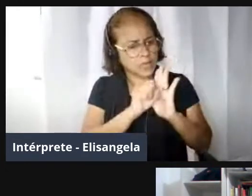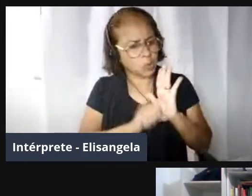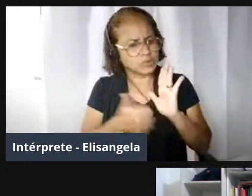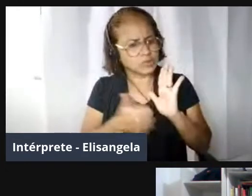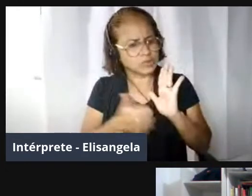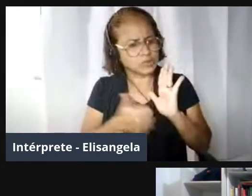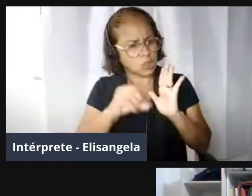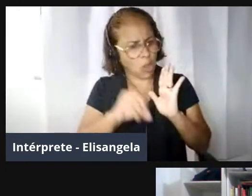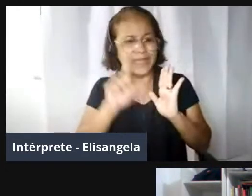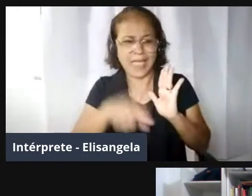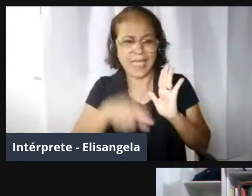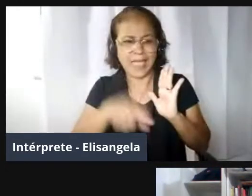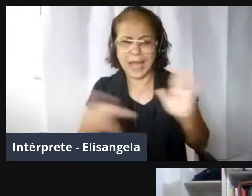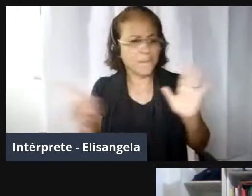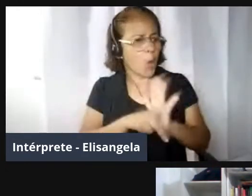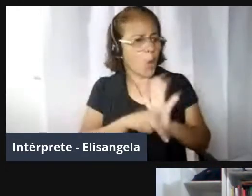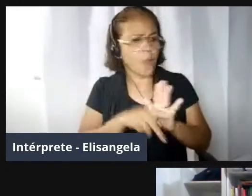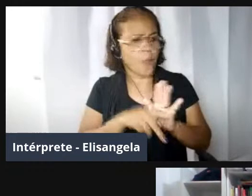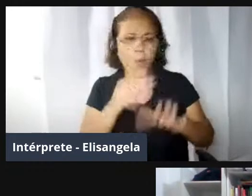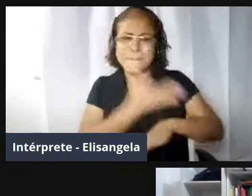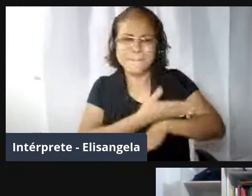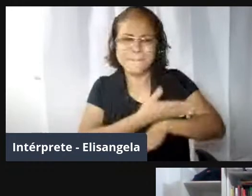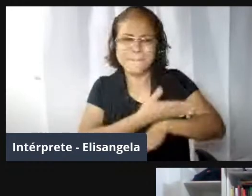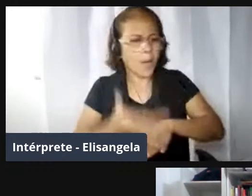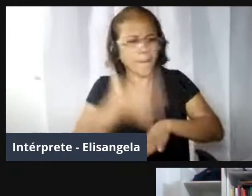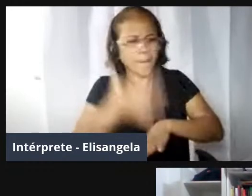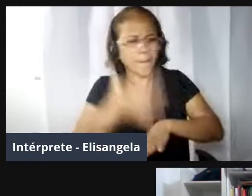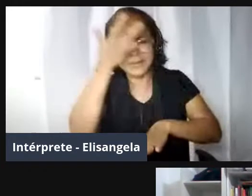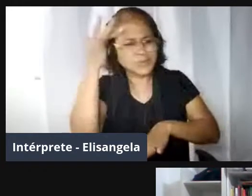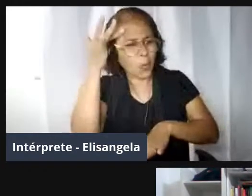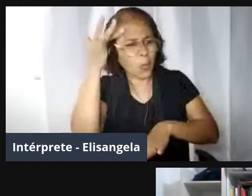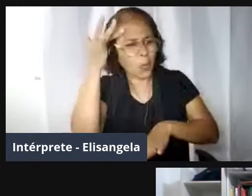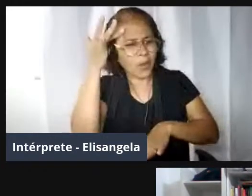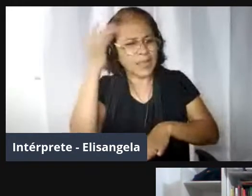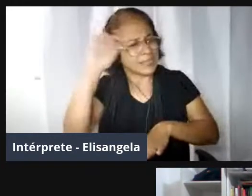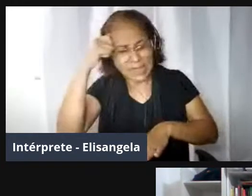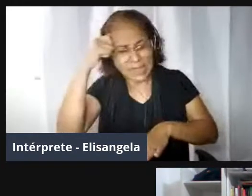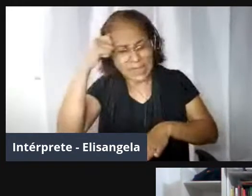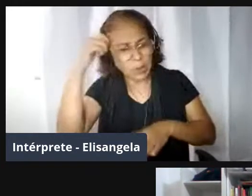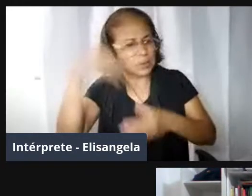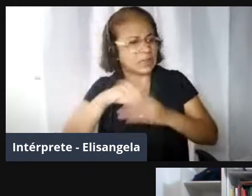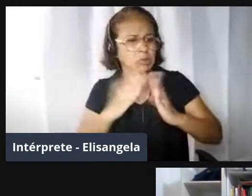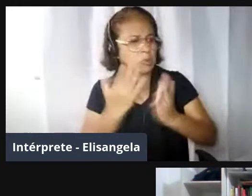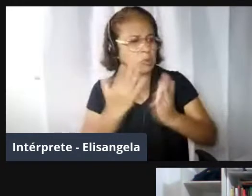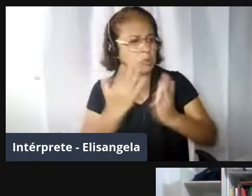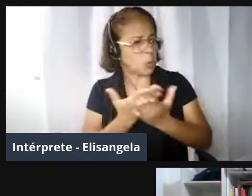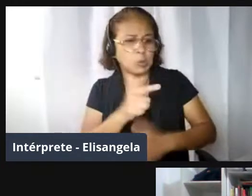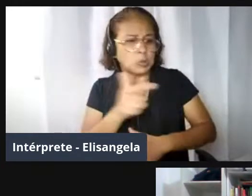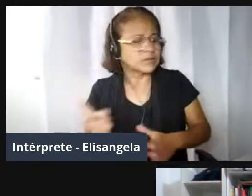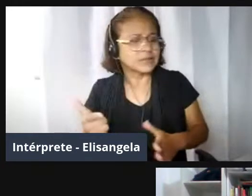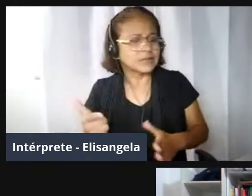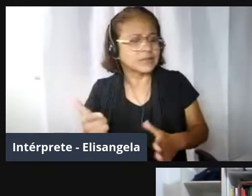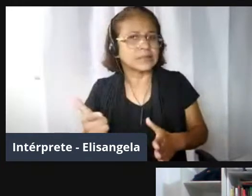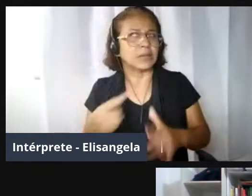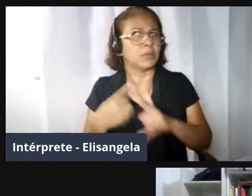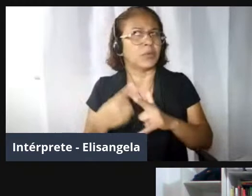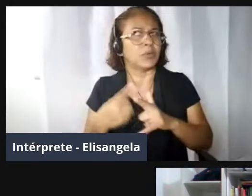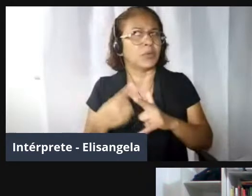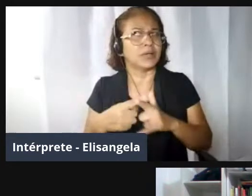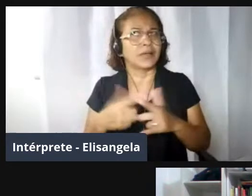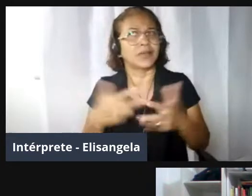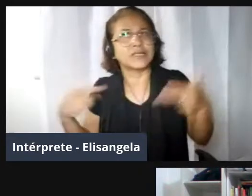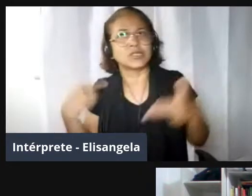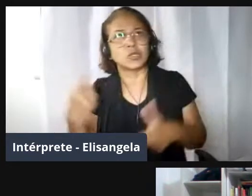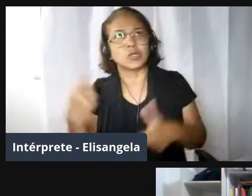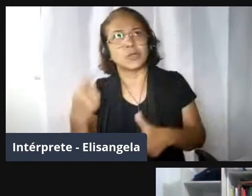faço uma provocação sempre com os meus alunos e alunas, né, da graduação, da pós-graduação, porque a gente continua, parece que reverberando, né, escutando